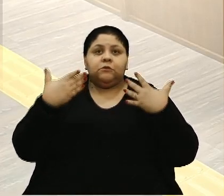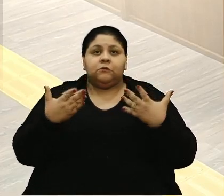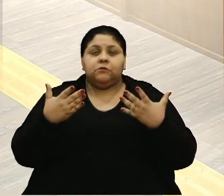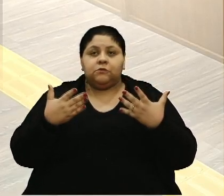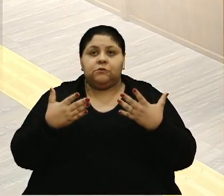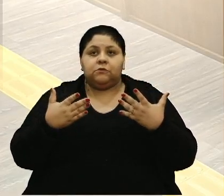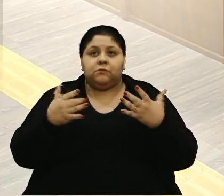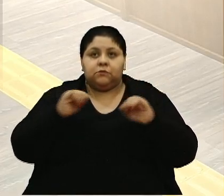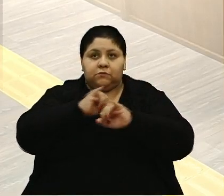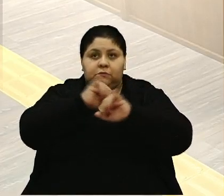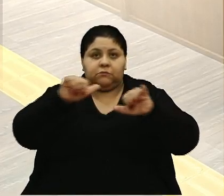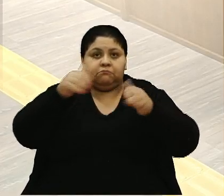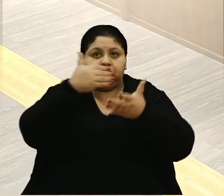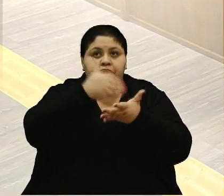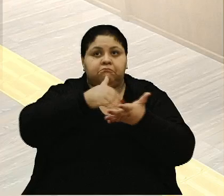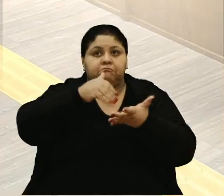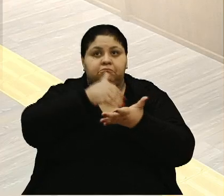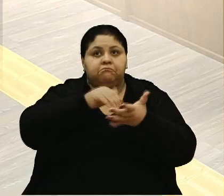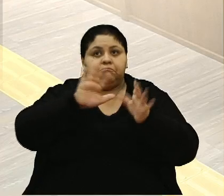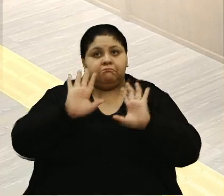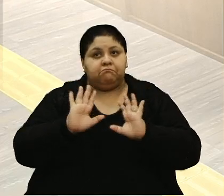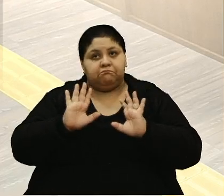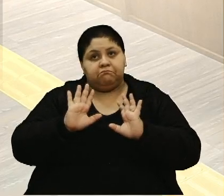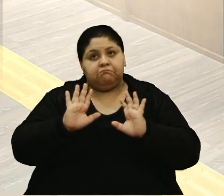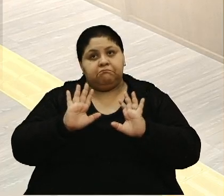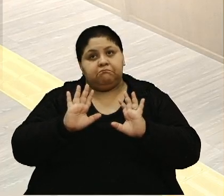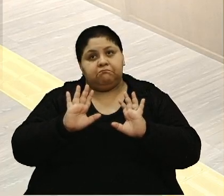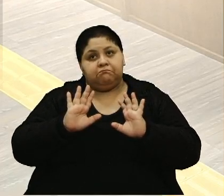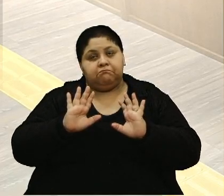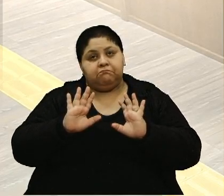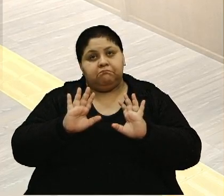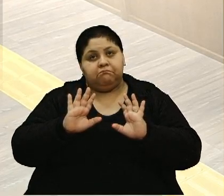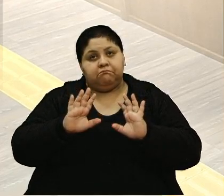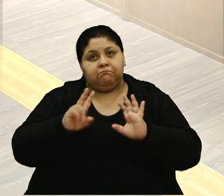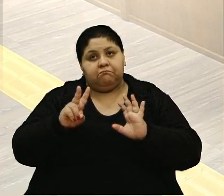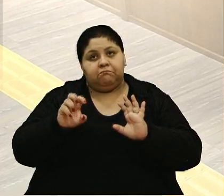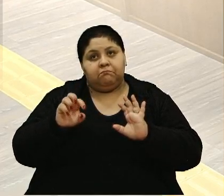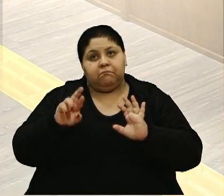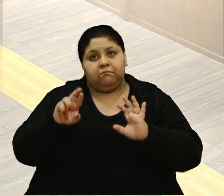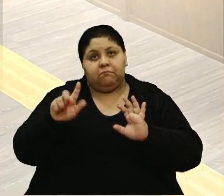da secretária. Segundo a secretária Vergani,